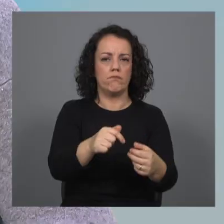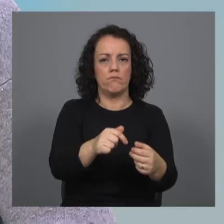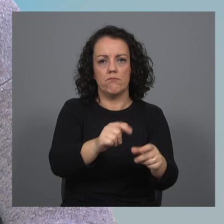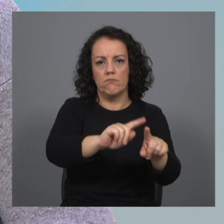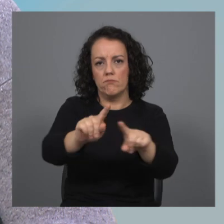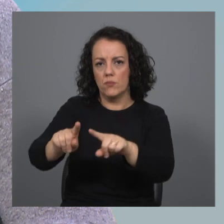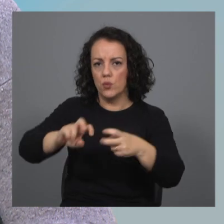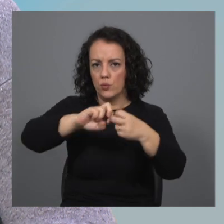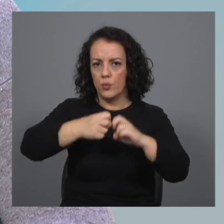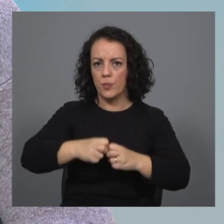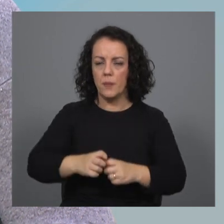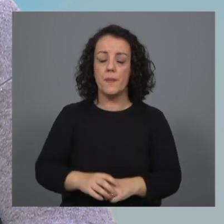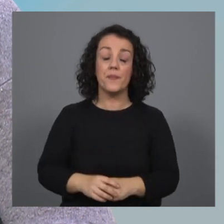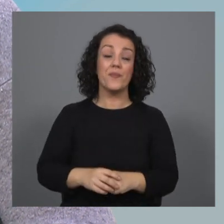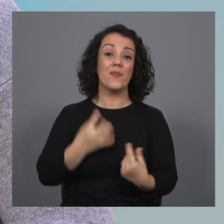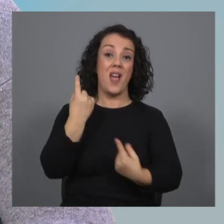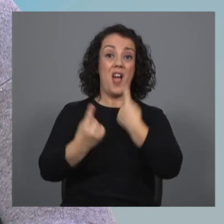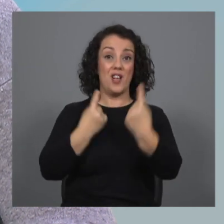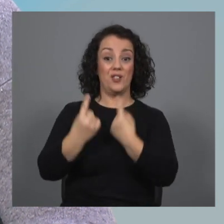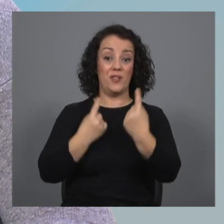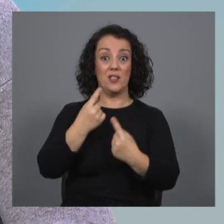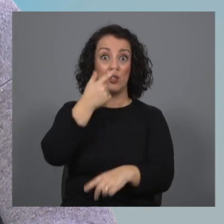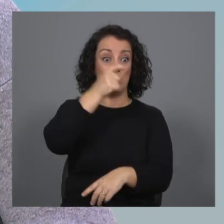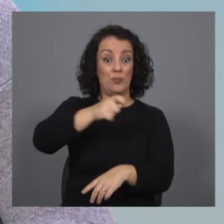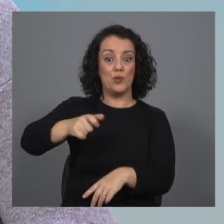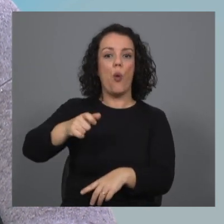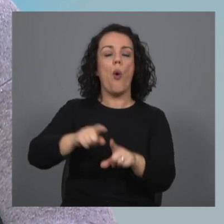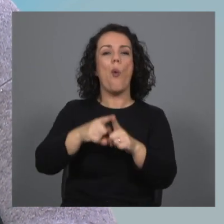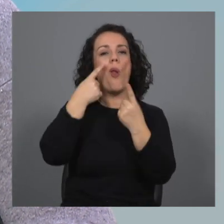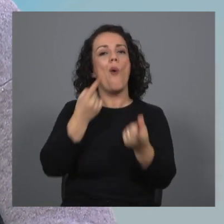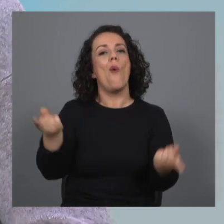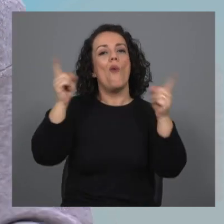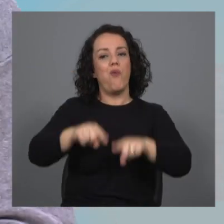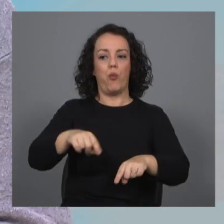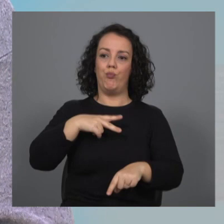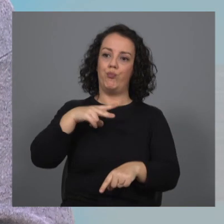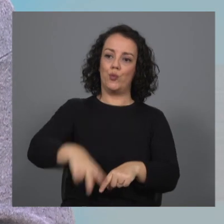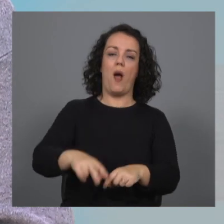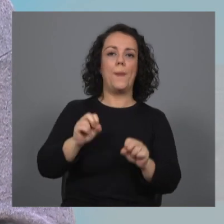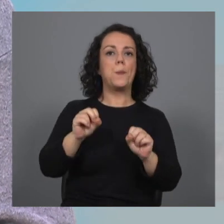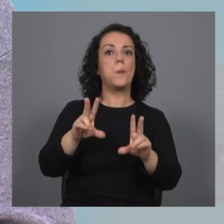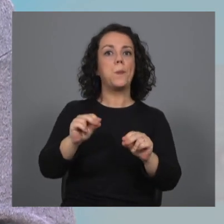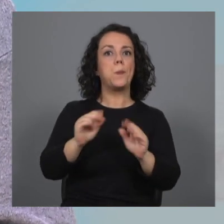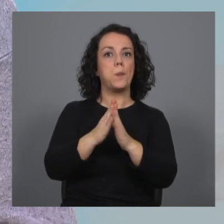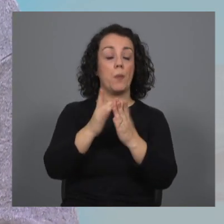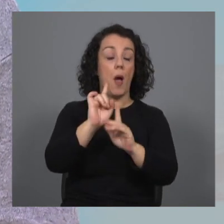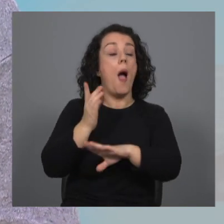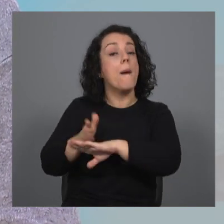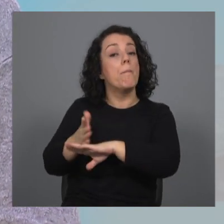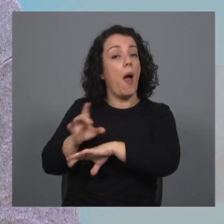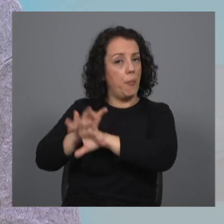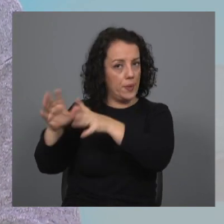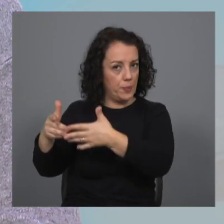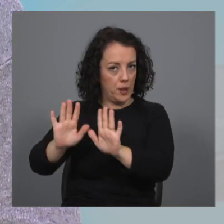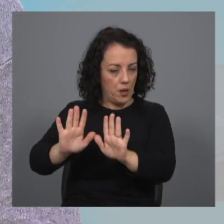facto, muitas das vezes a única forma destas pessoas voltarem a estar regulares em território nacional, estou a falar em contexto fora de pandemia, não é?